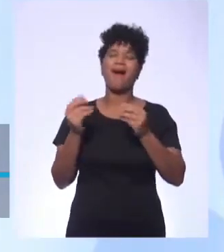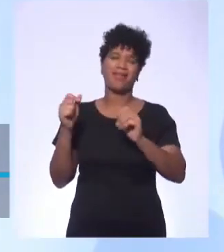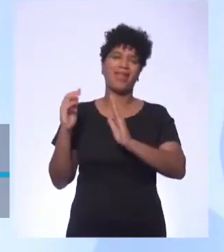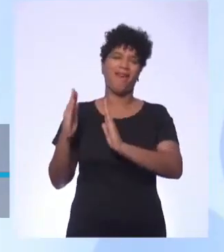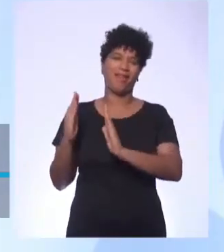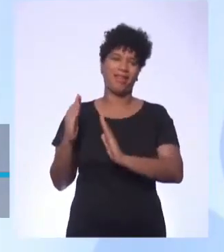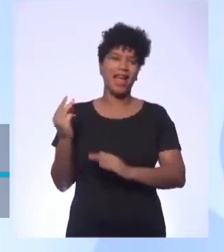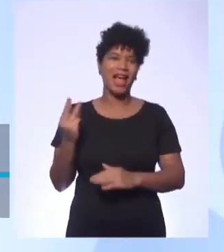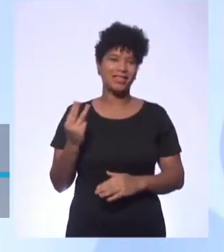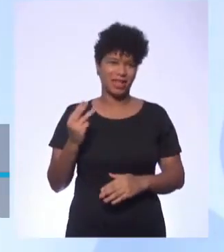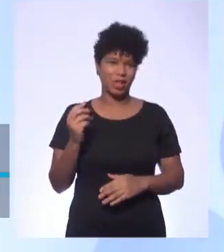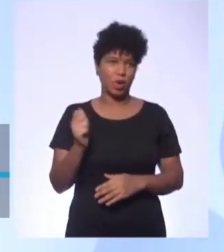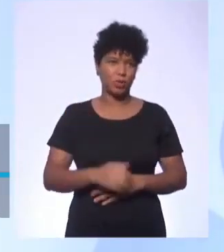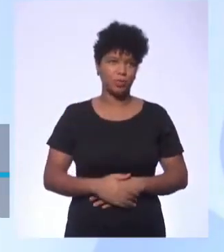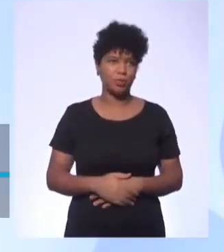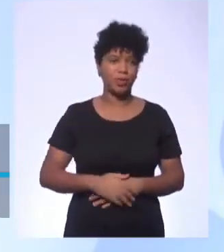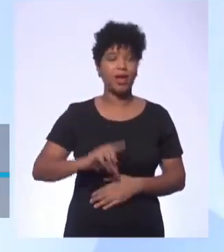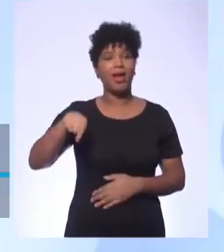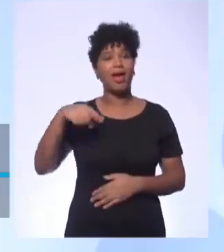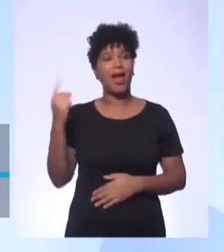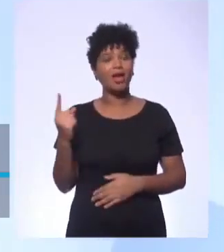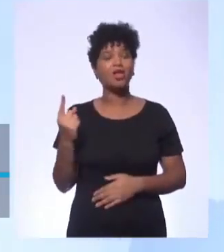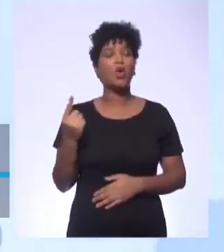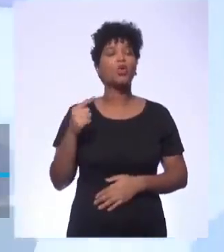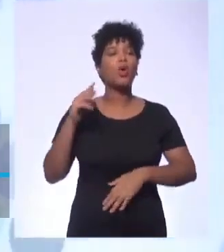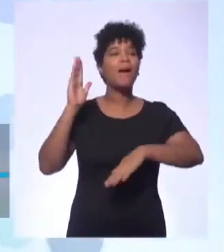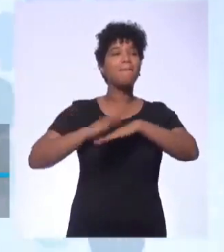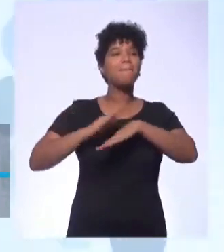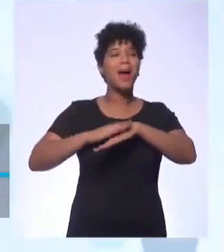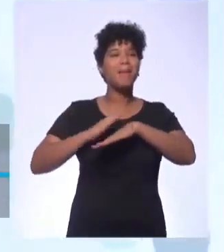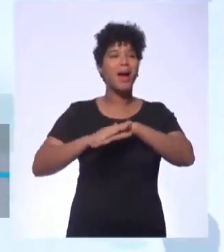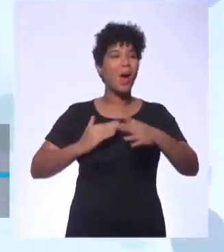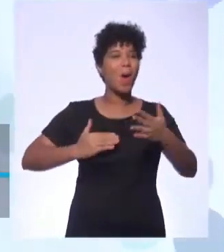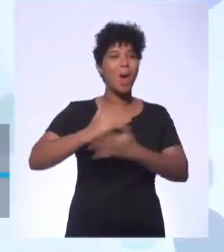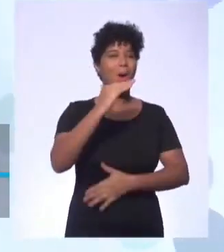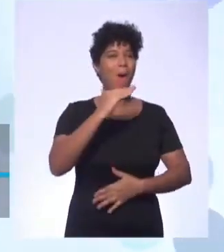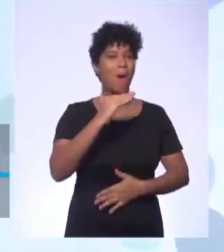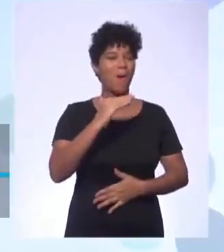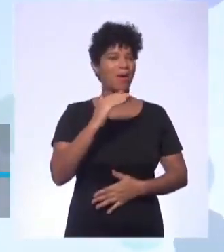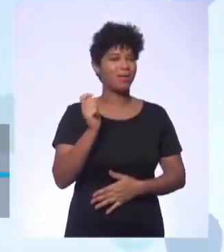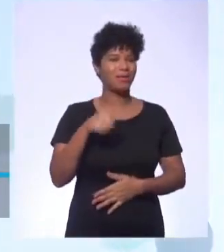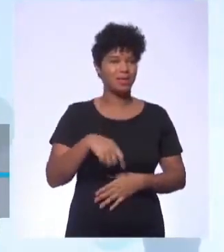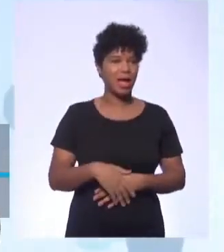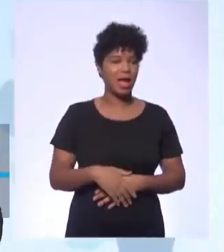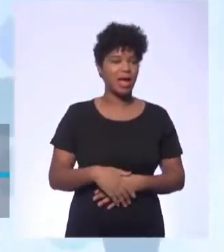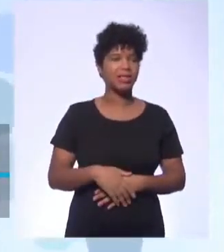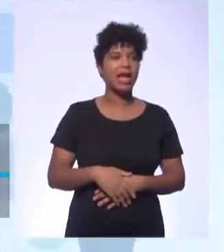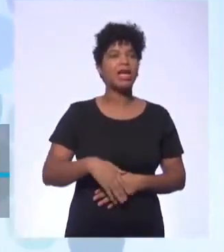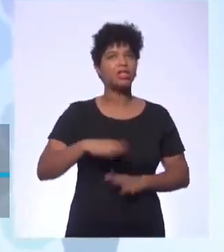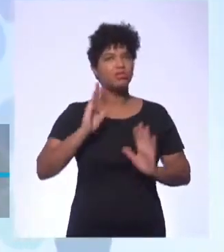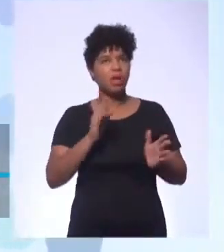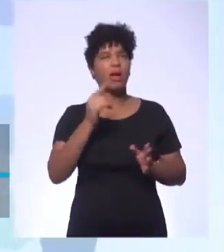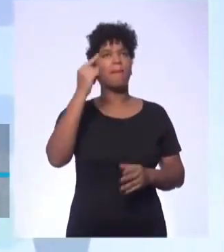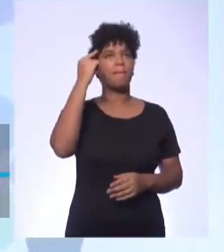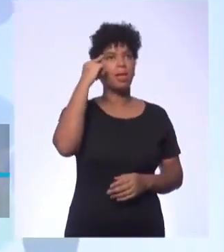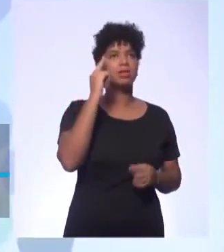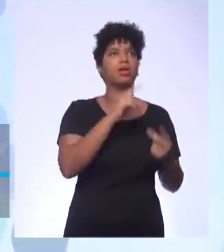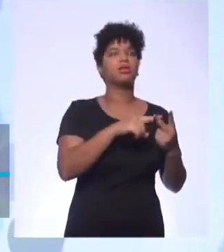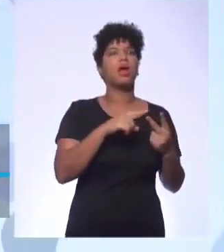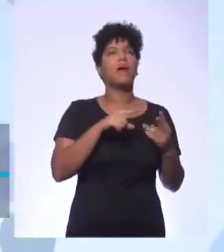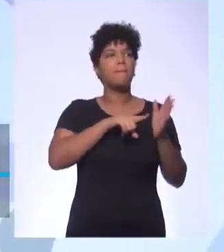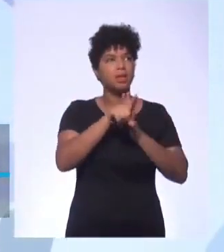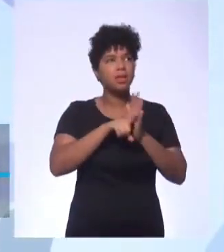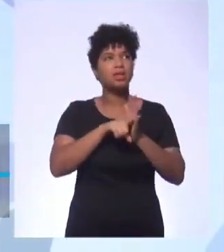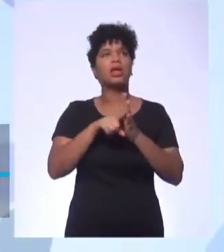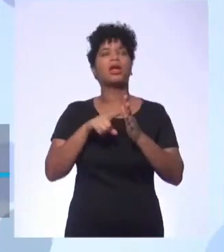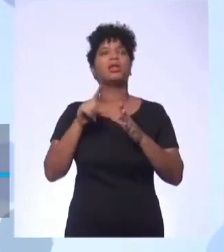E aí, finalmente, eu vou para a fase da produção. Olha aqui, ó. Que é quando a gente começa realmente a